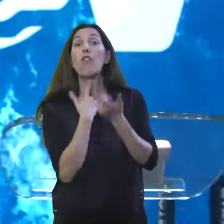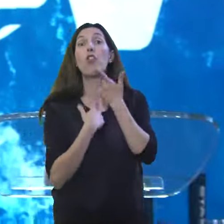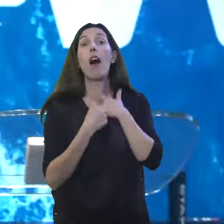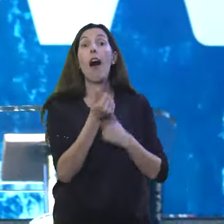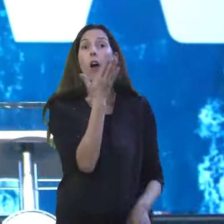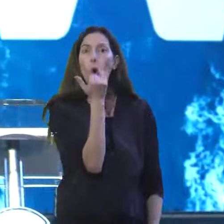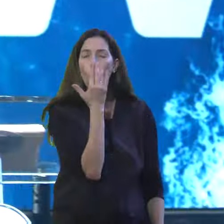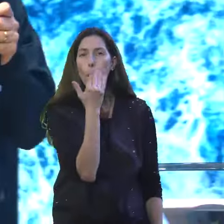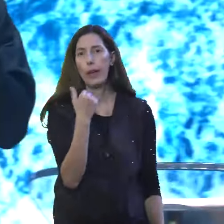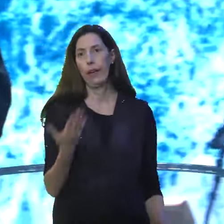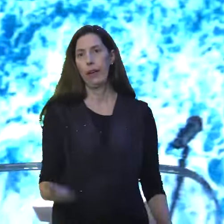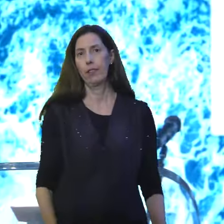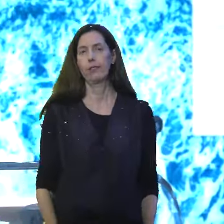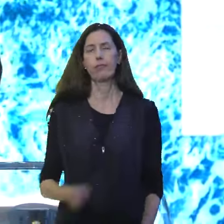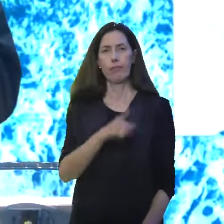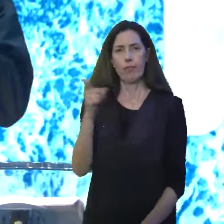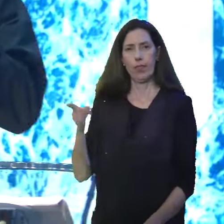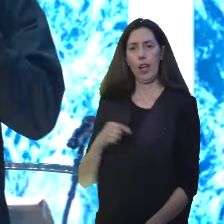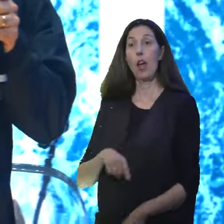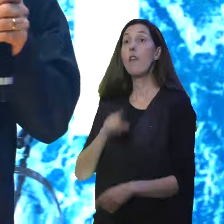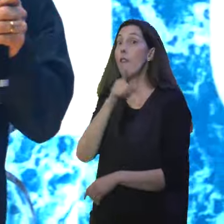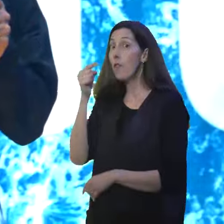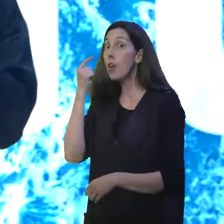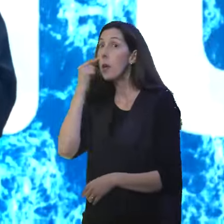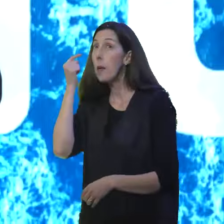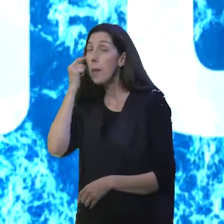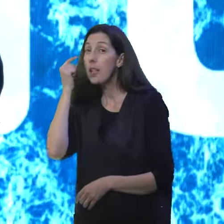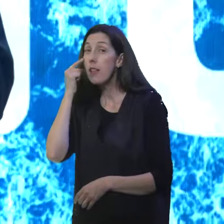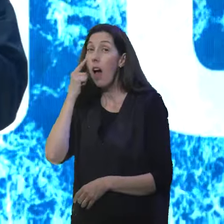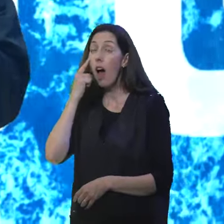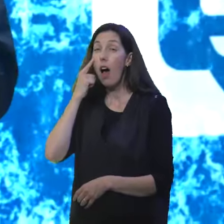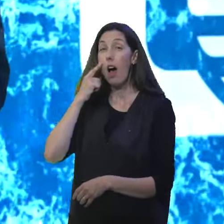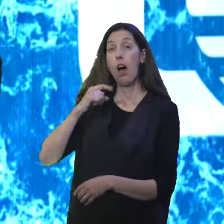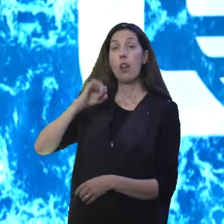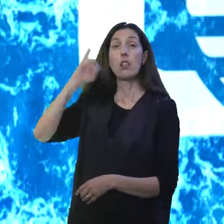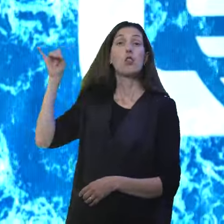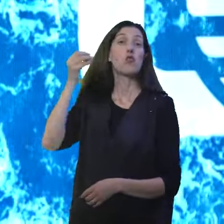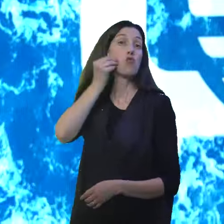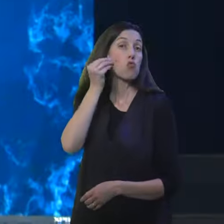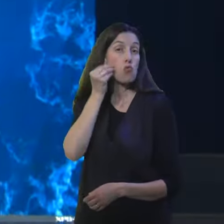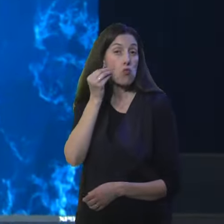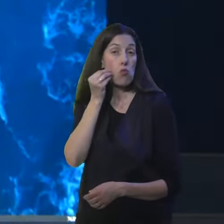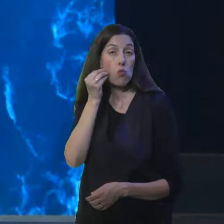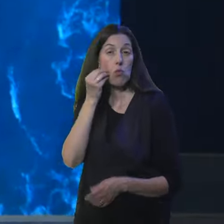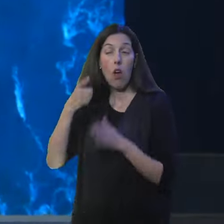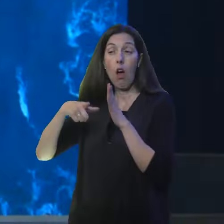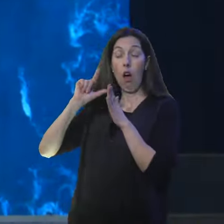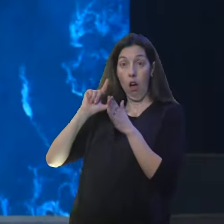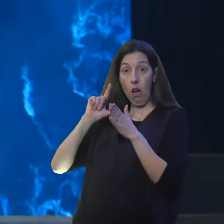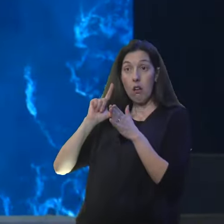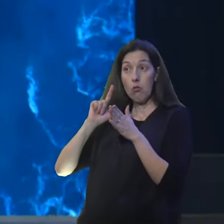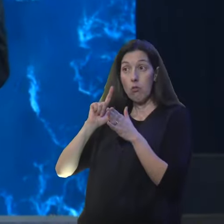Você já parou para pensar que Judas, antes de trair Jesus, ele estava fazendo o quê?